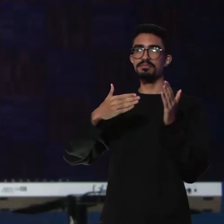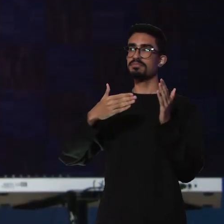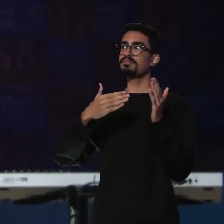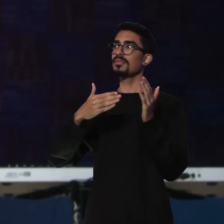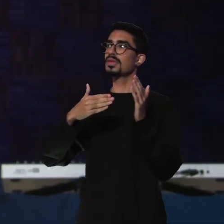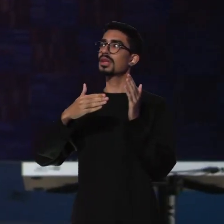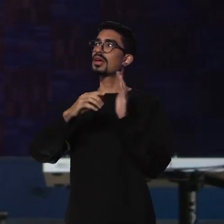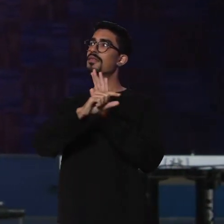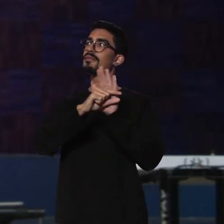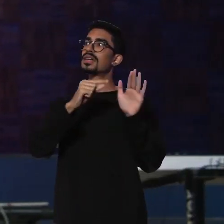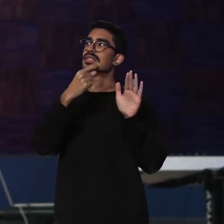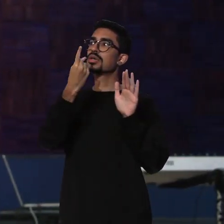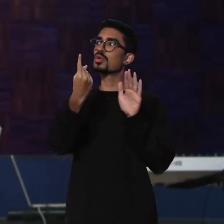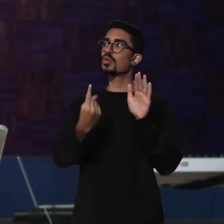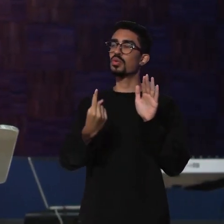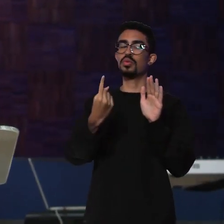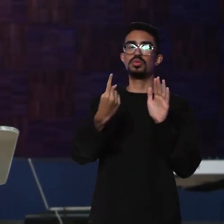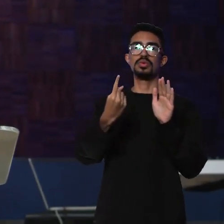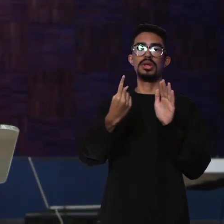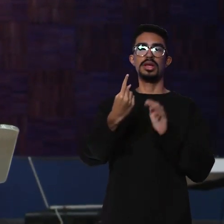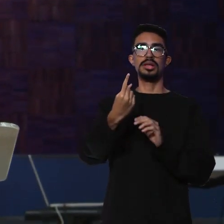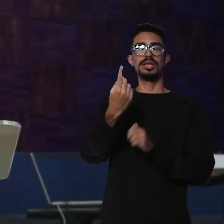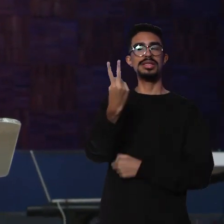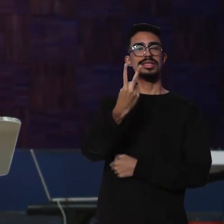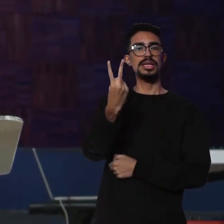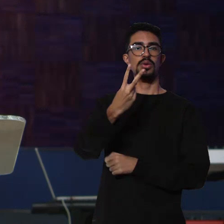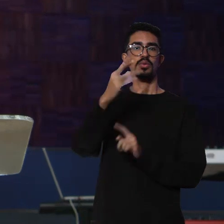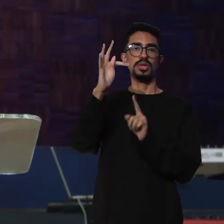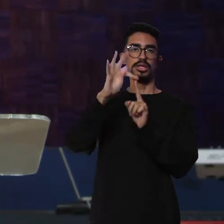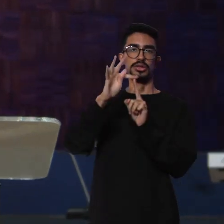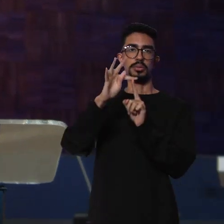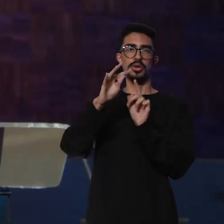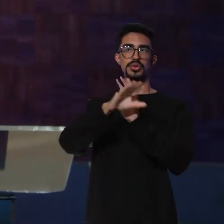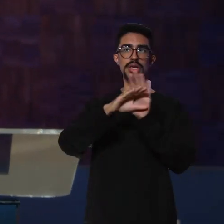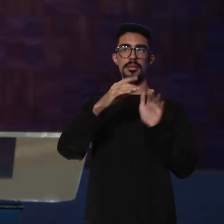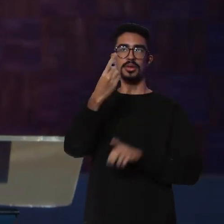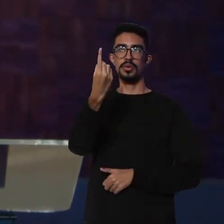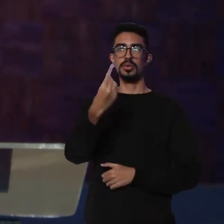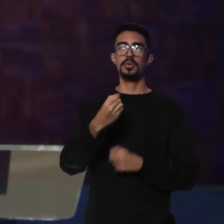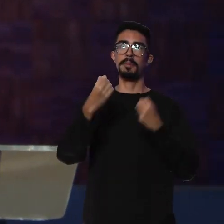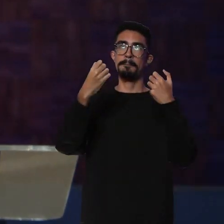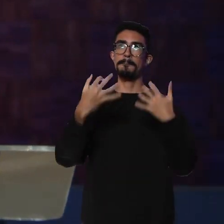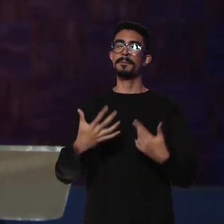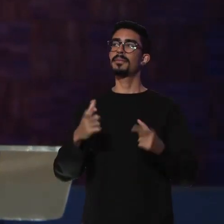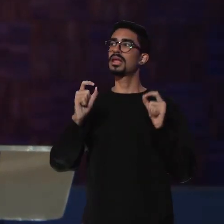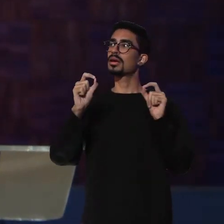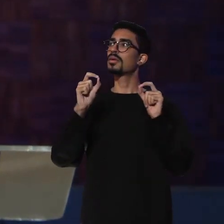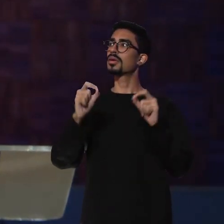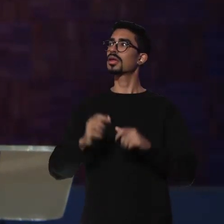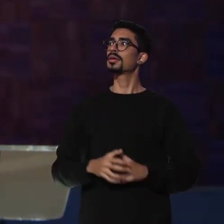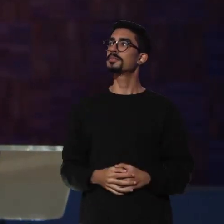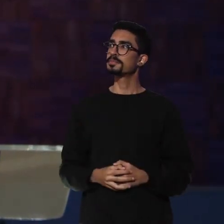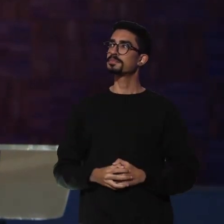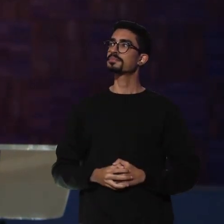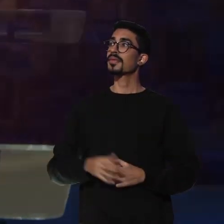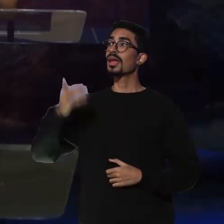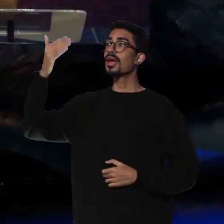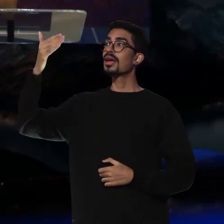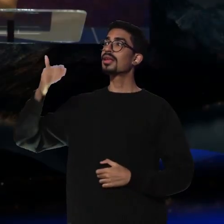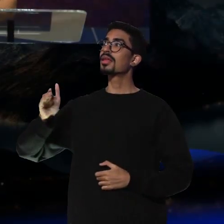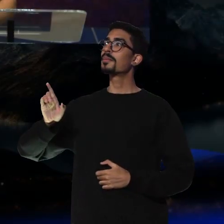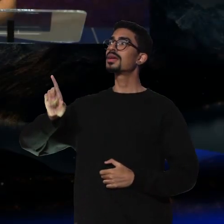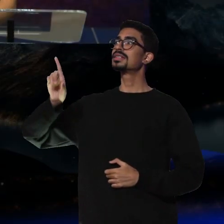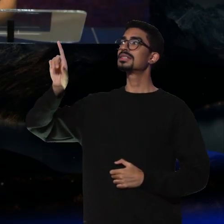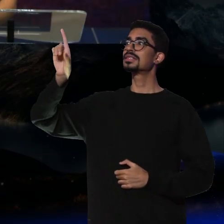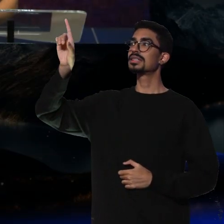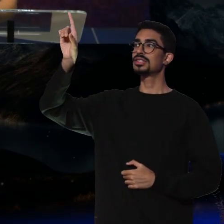versículo 1 do livro de 2 Timóteo. Diz assim a palavra: na presença de Deus e